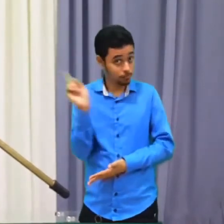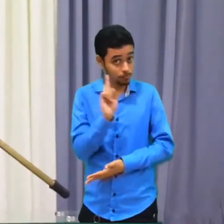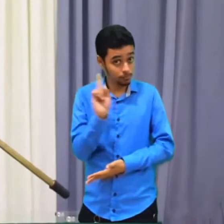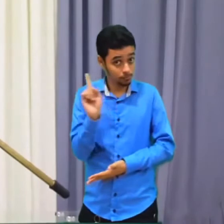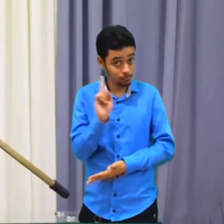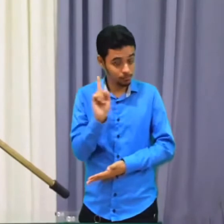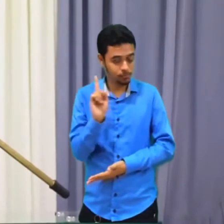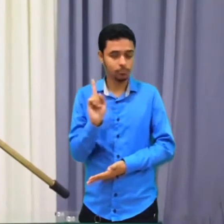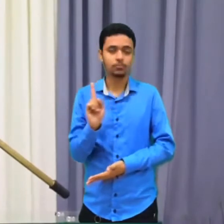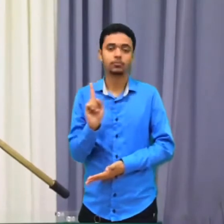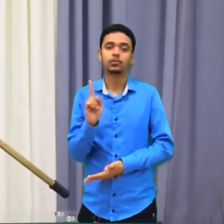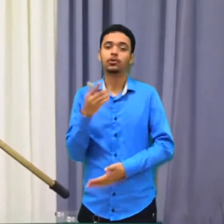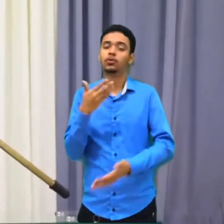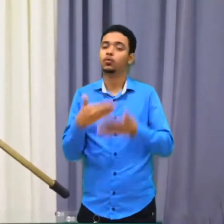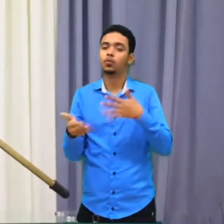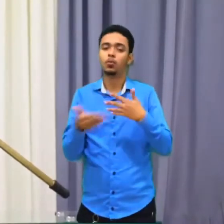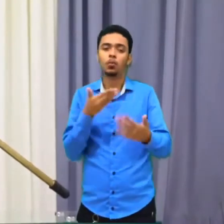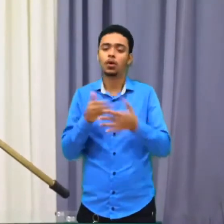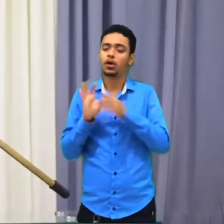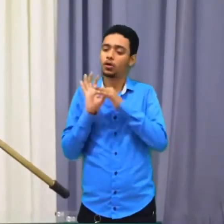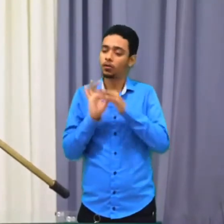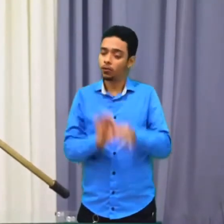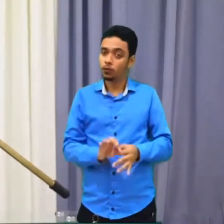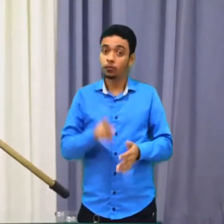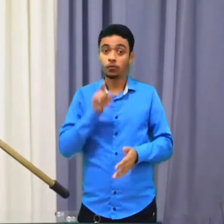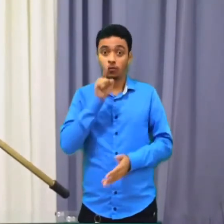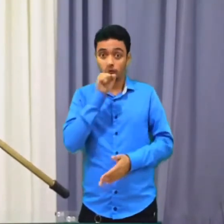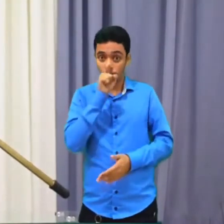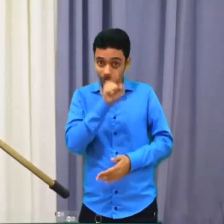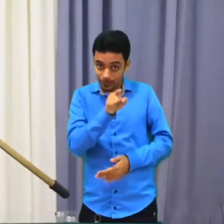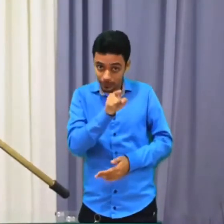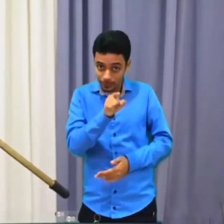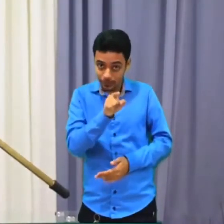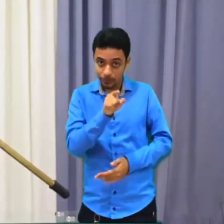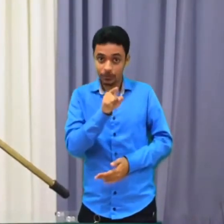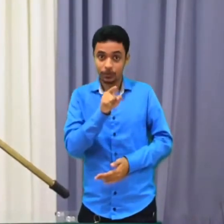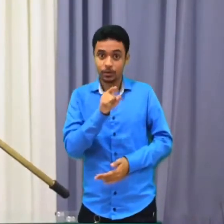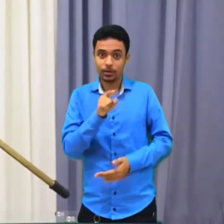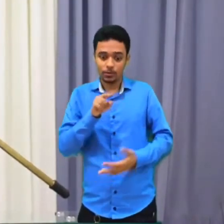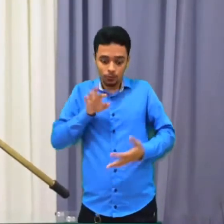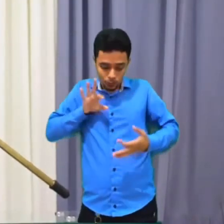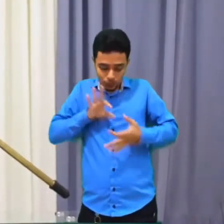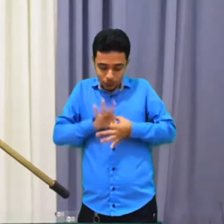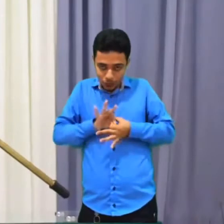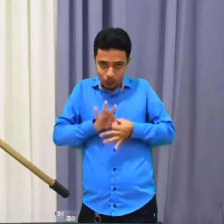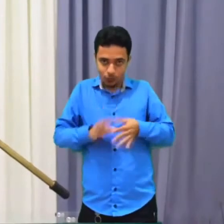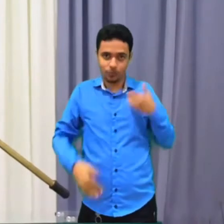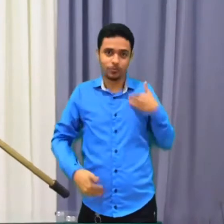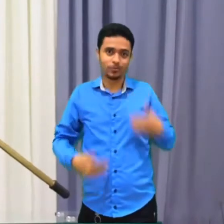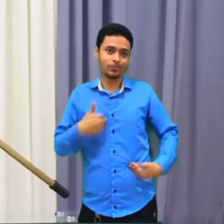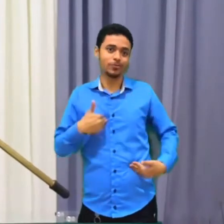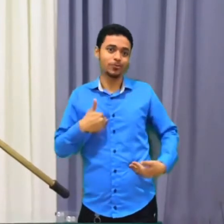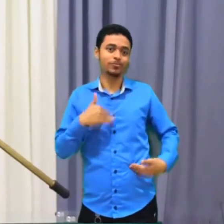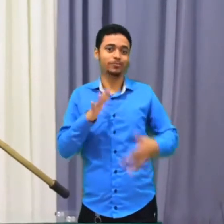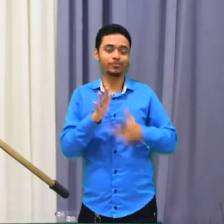Em qualquer situação, você é membro do corpo de Cristo.